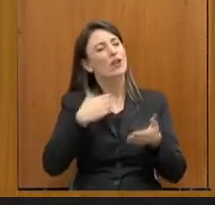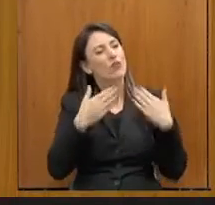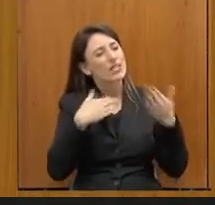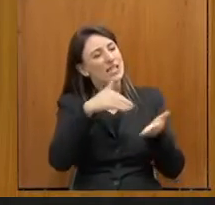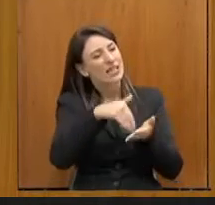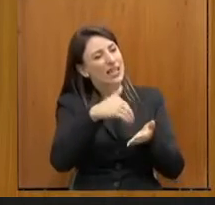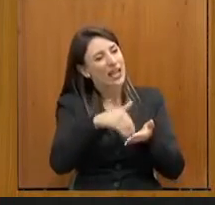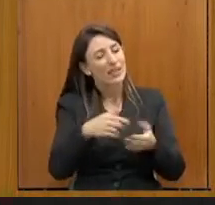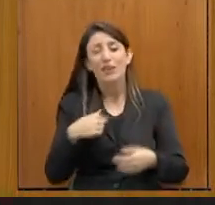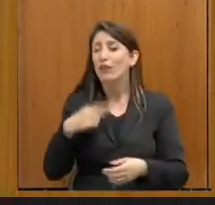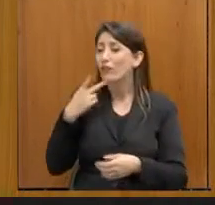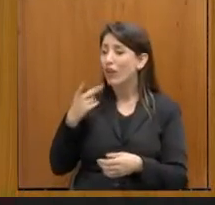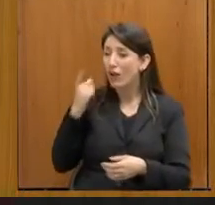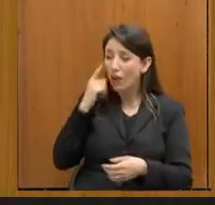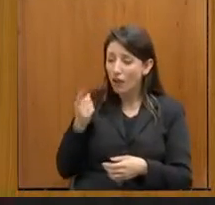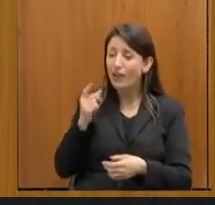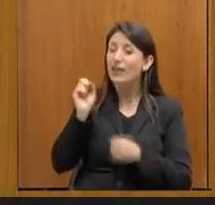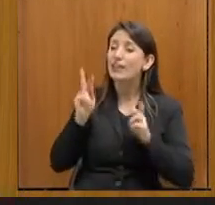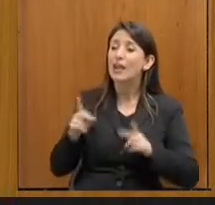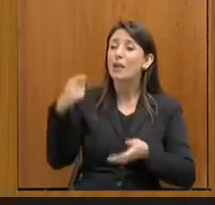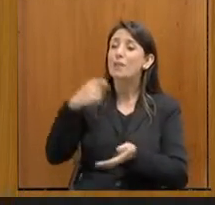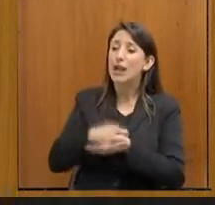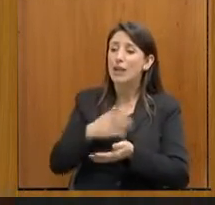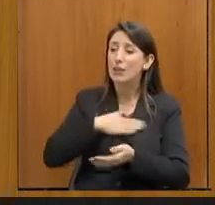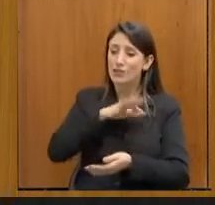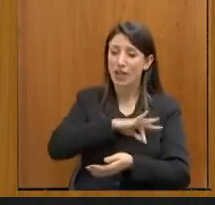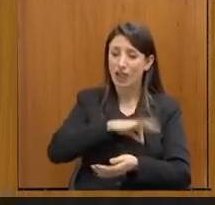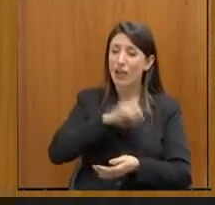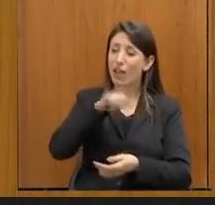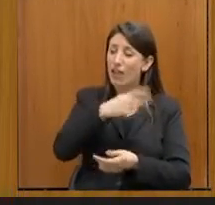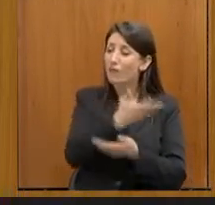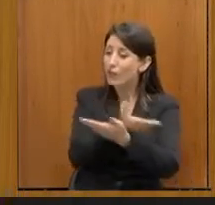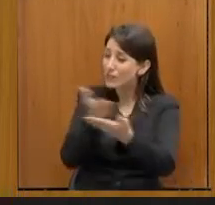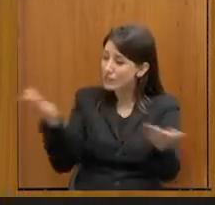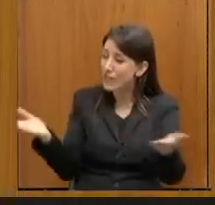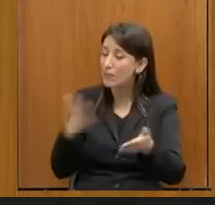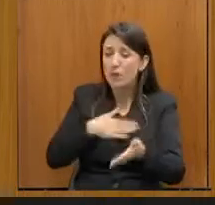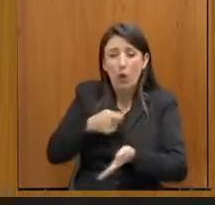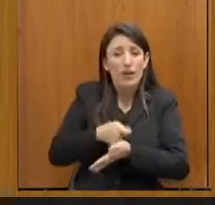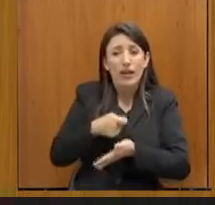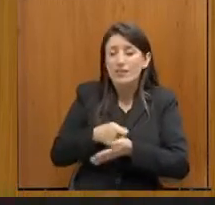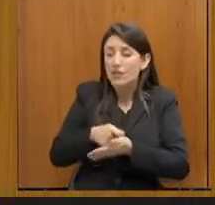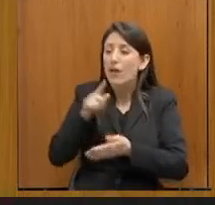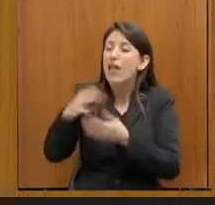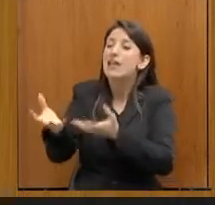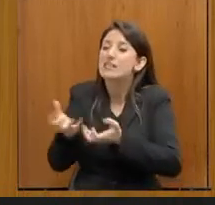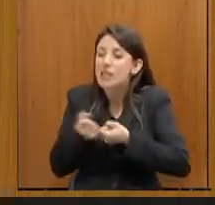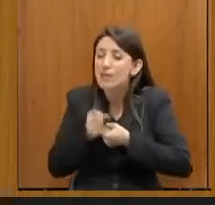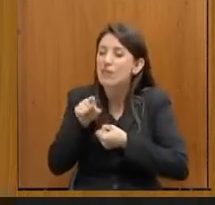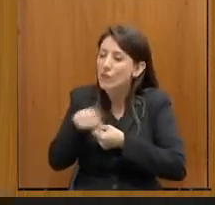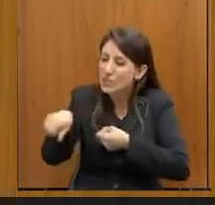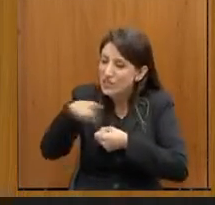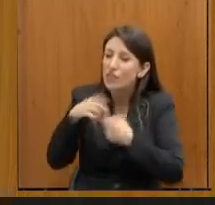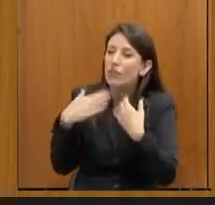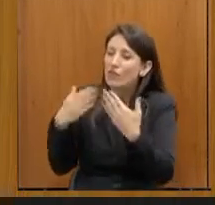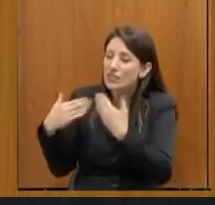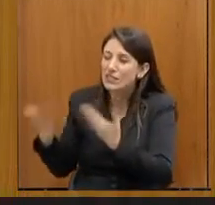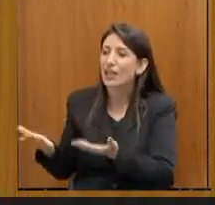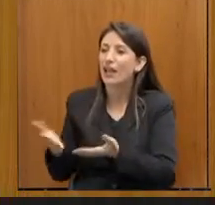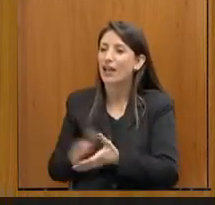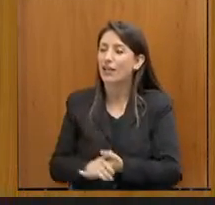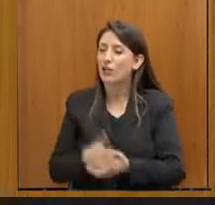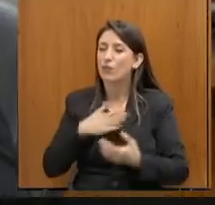Te atendendo a favor uma obrigação minha e de toda a equipe do sistema de desenvolvimento econômico tá no nosso contracheque